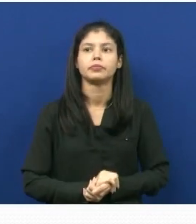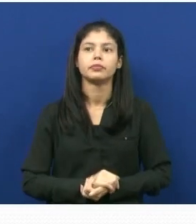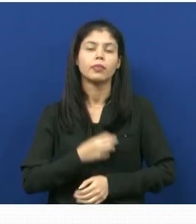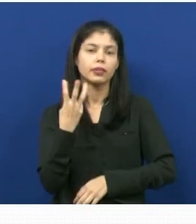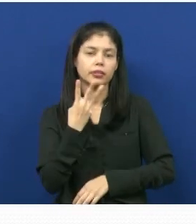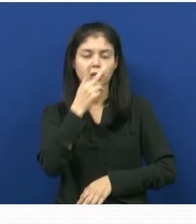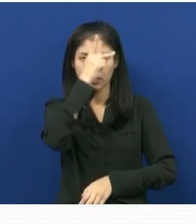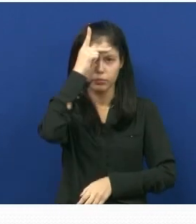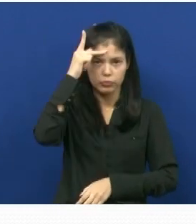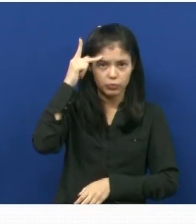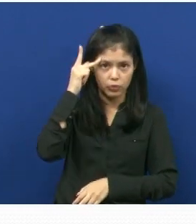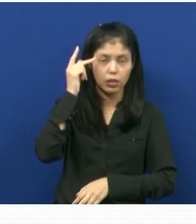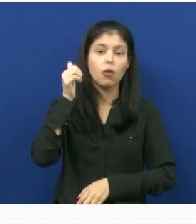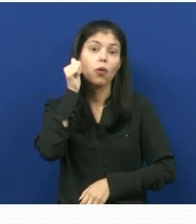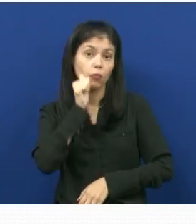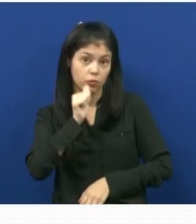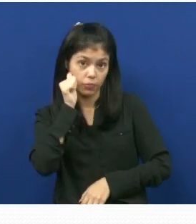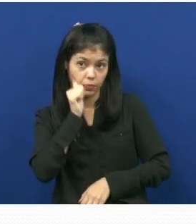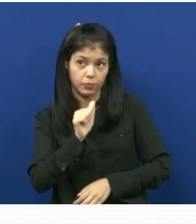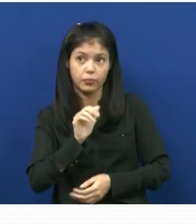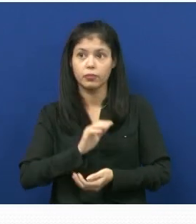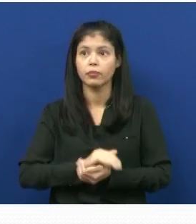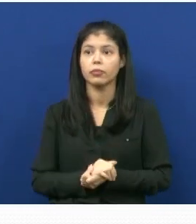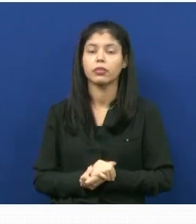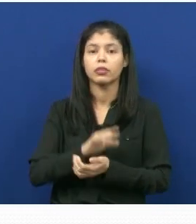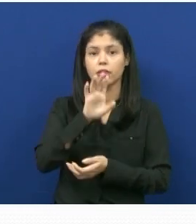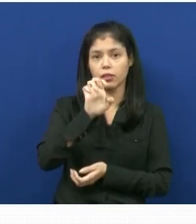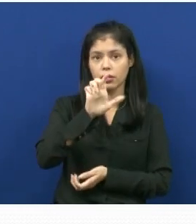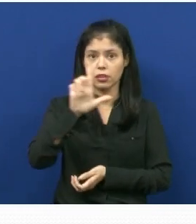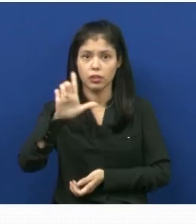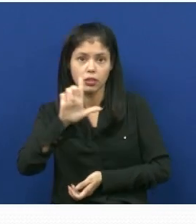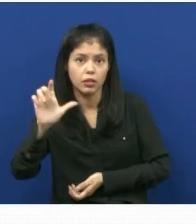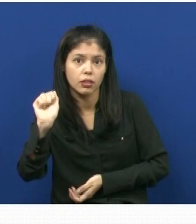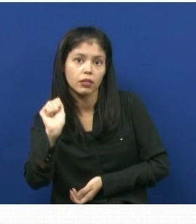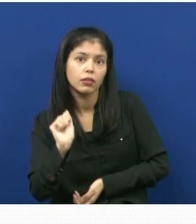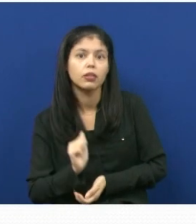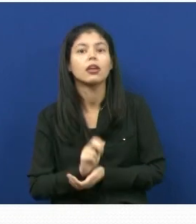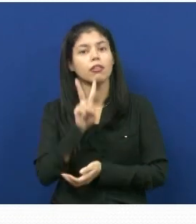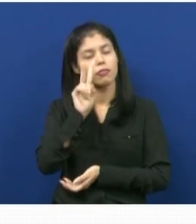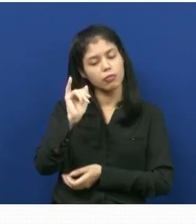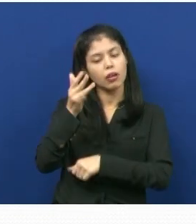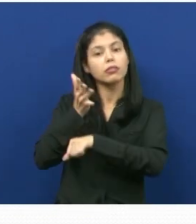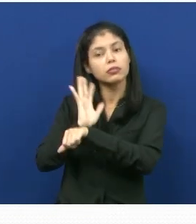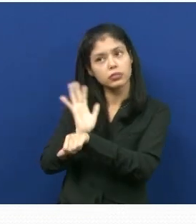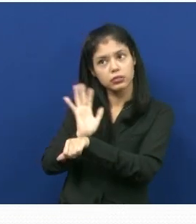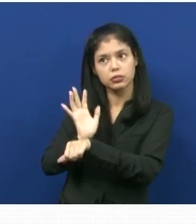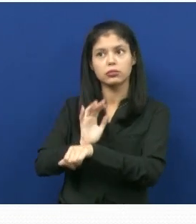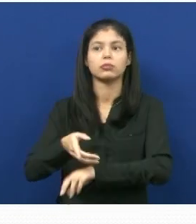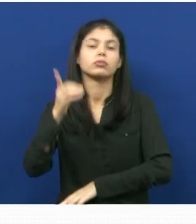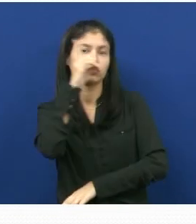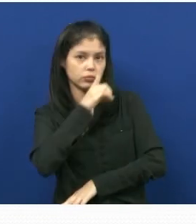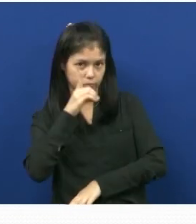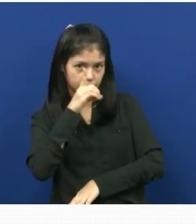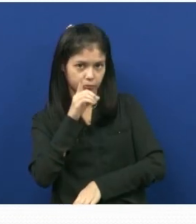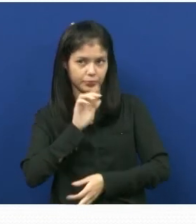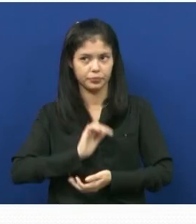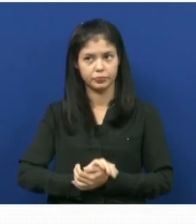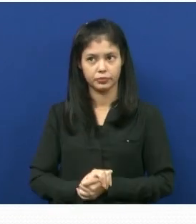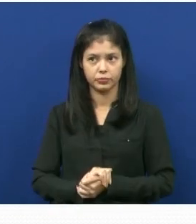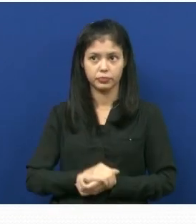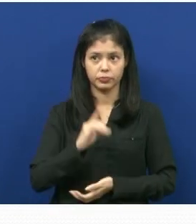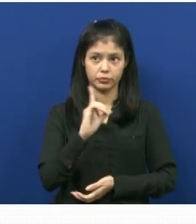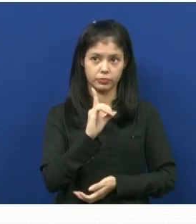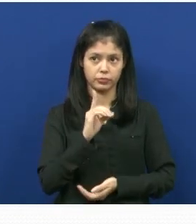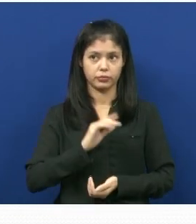uma terceira pessoa que é uma mulher. Então, ella va al cine los domingos.